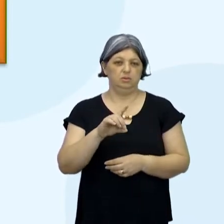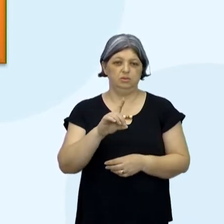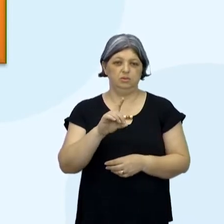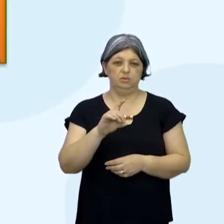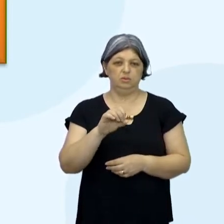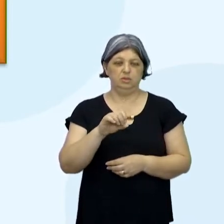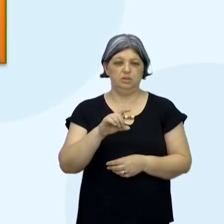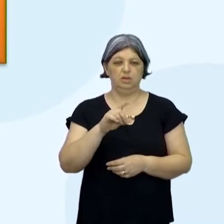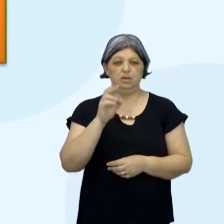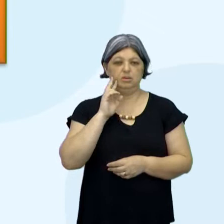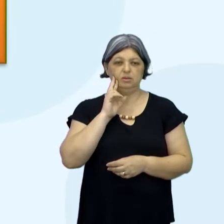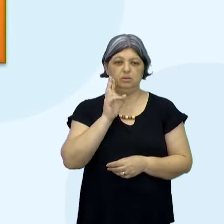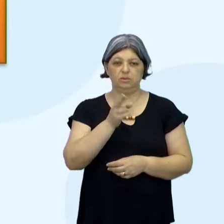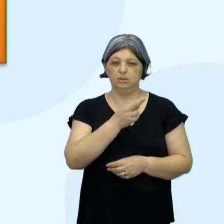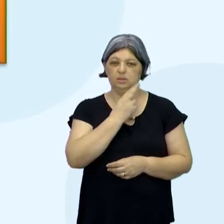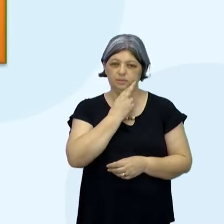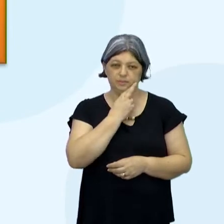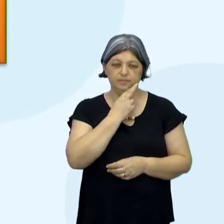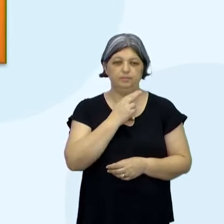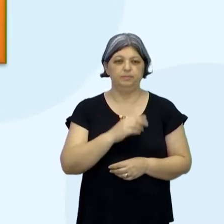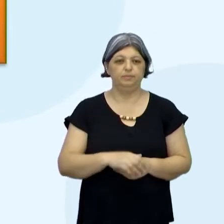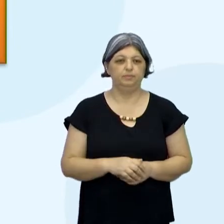com